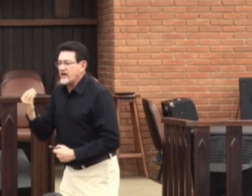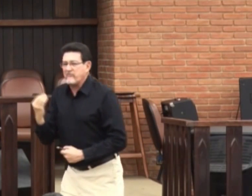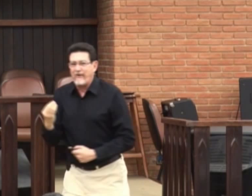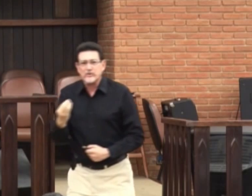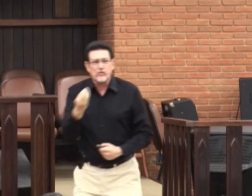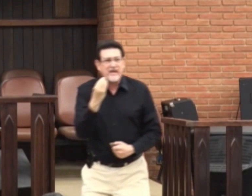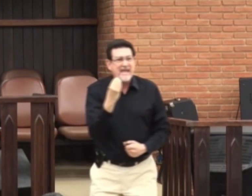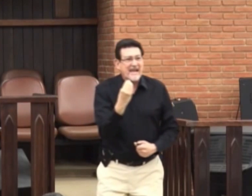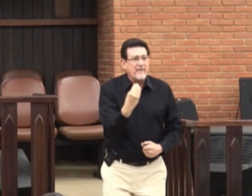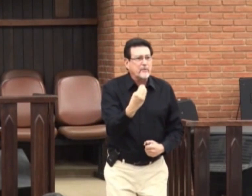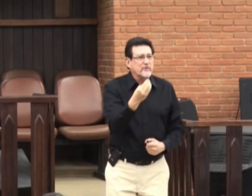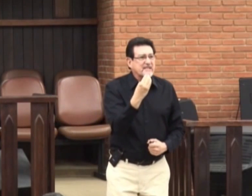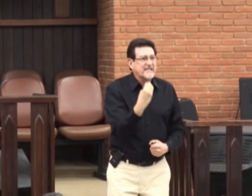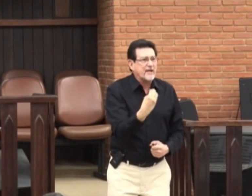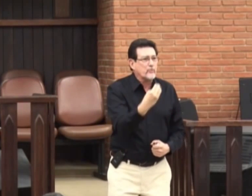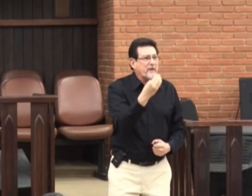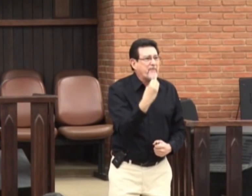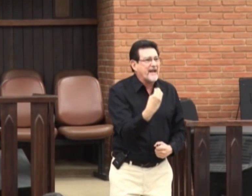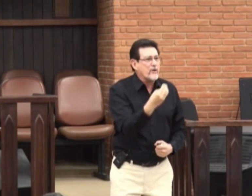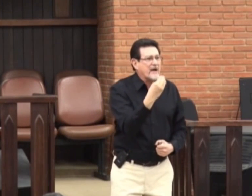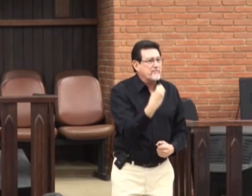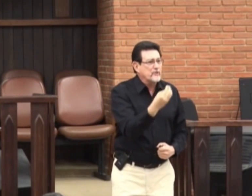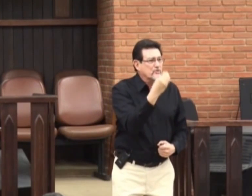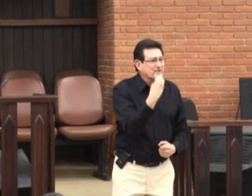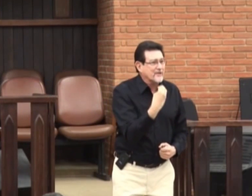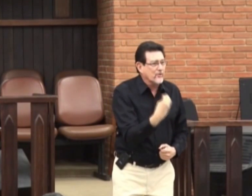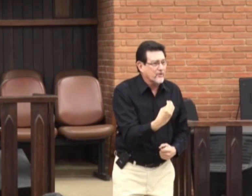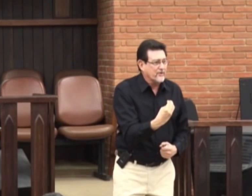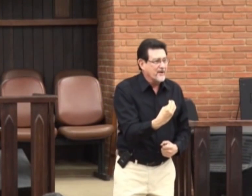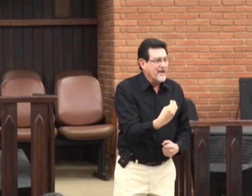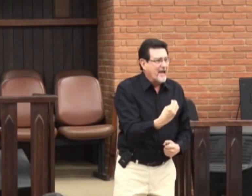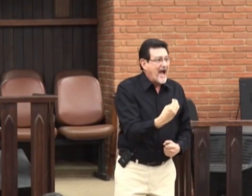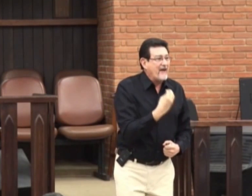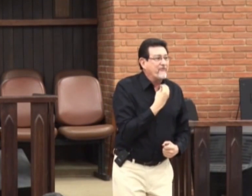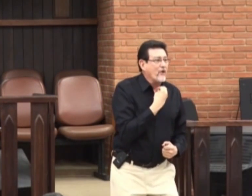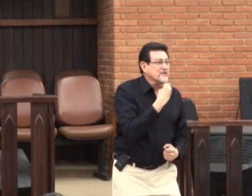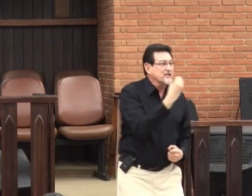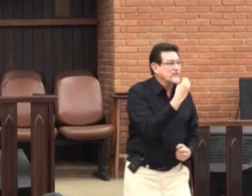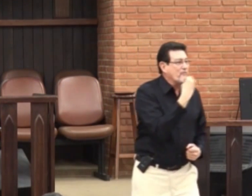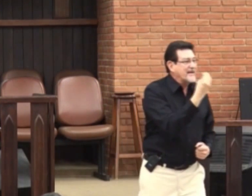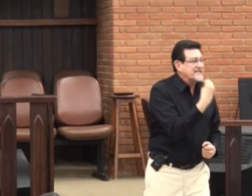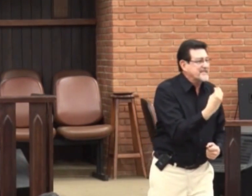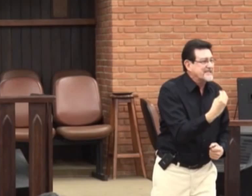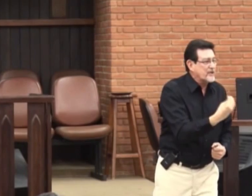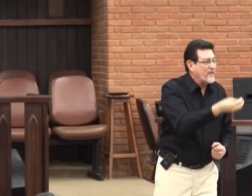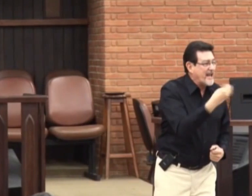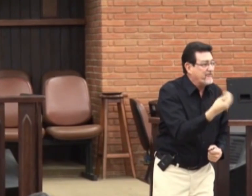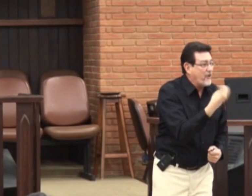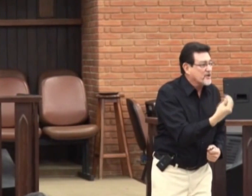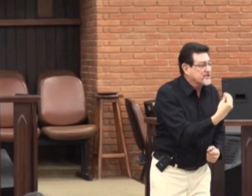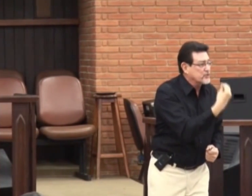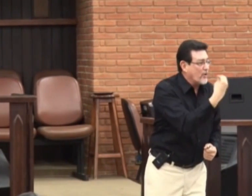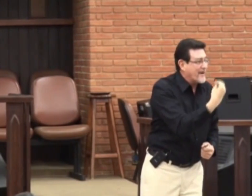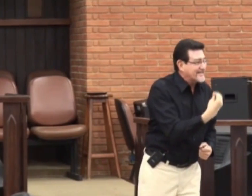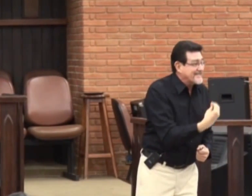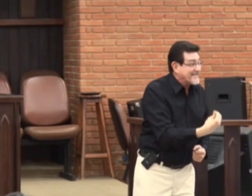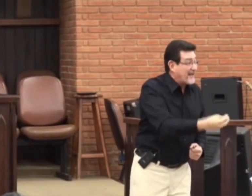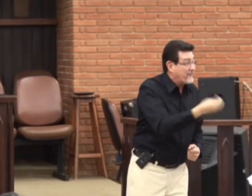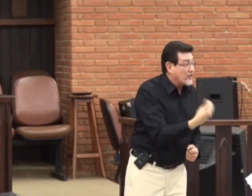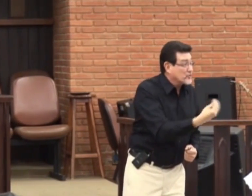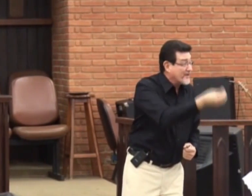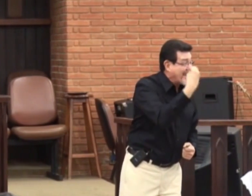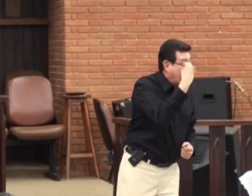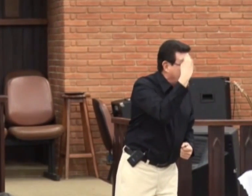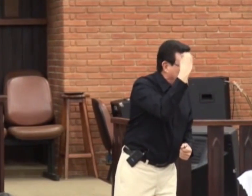interpretando agora a voz do que clama no deserto, preparai o caminho do Senhor. A voz de João Batista não era a voz de João Batista,